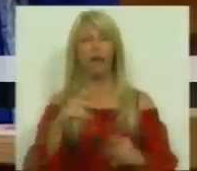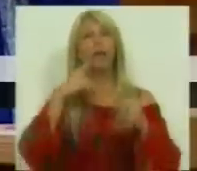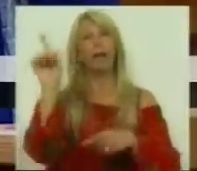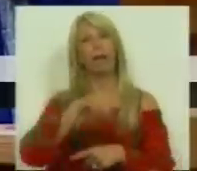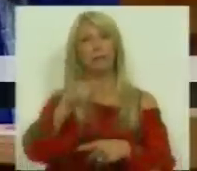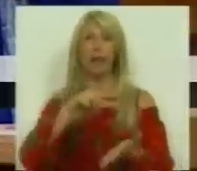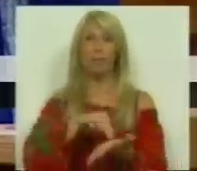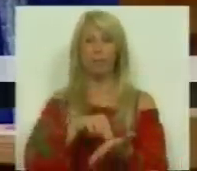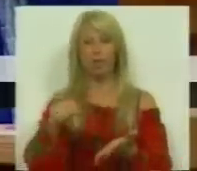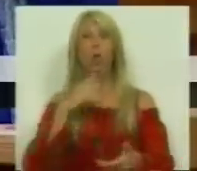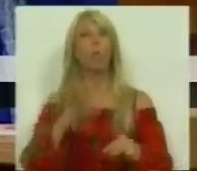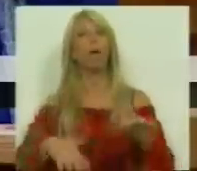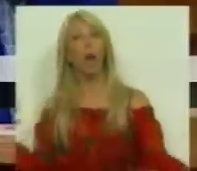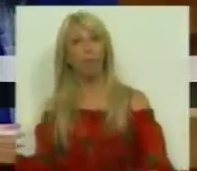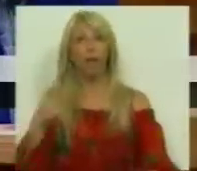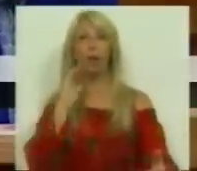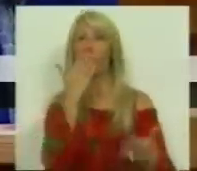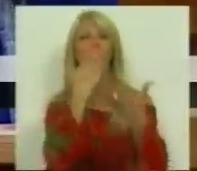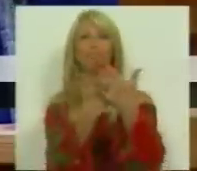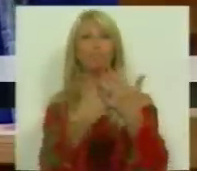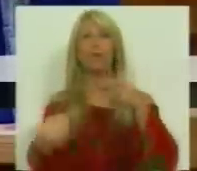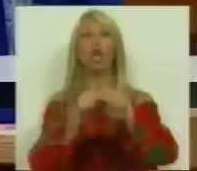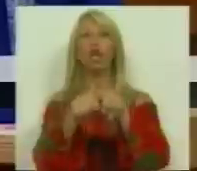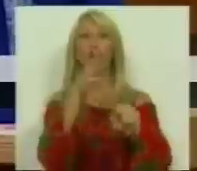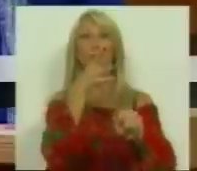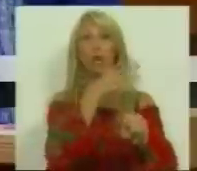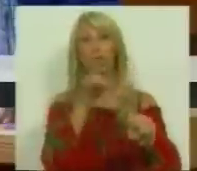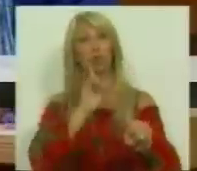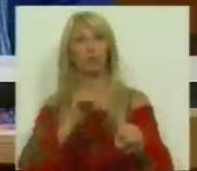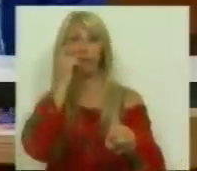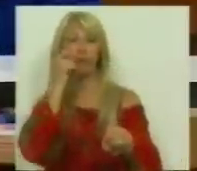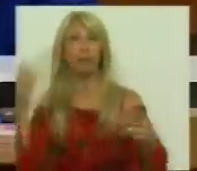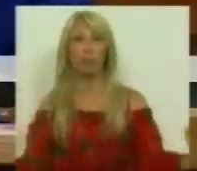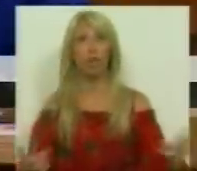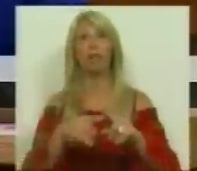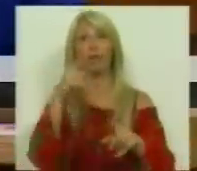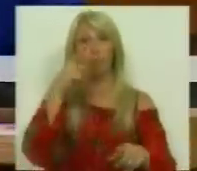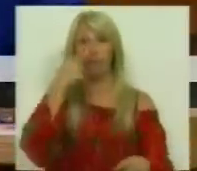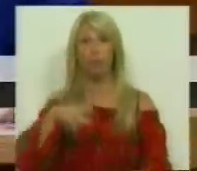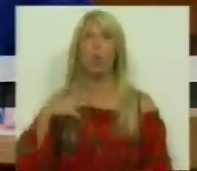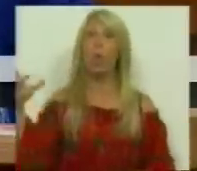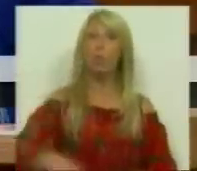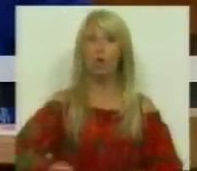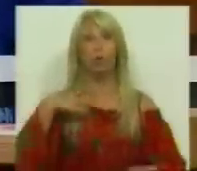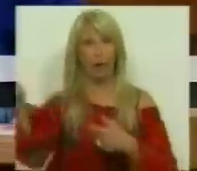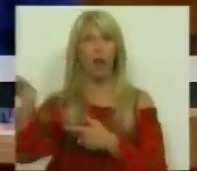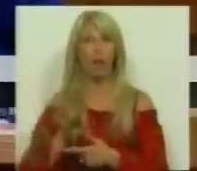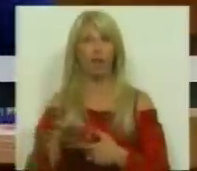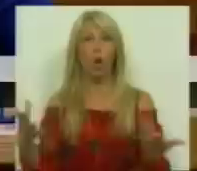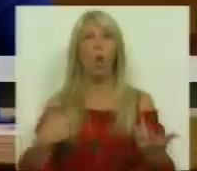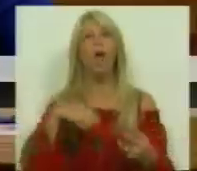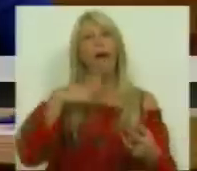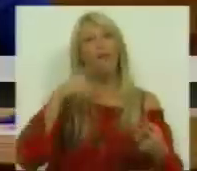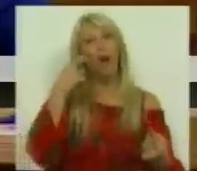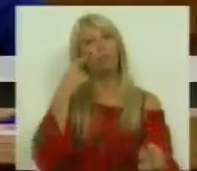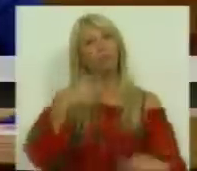ser confrontado pelos deputados e deputadas eleitos pelos portugueses e portuguesas com os resultados das suas políticas. Era